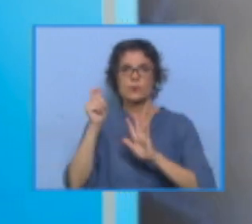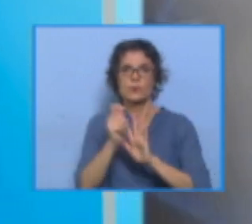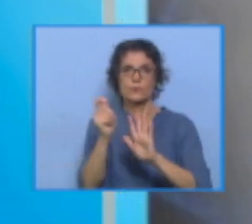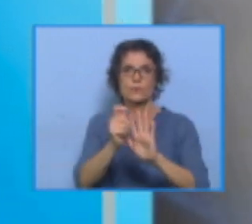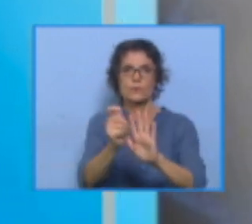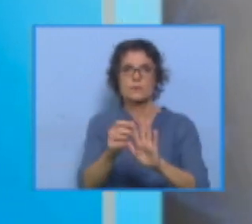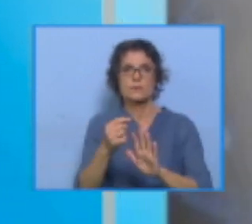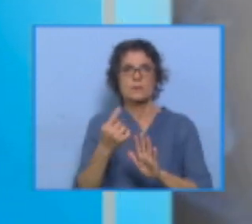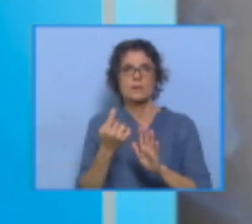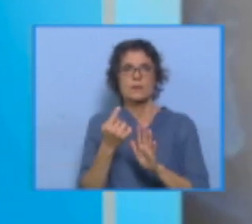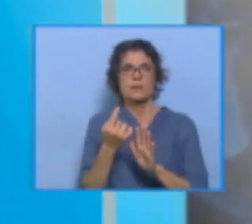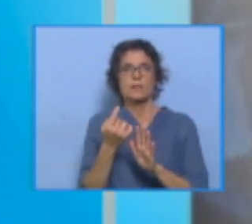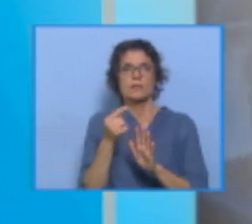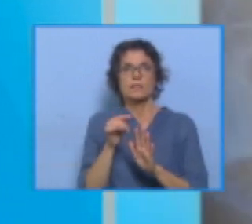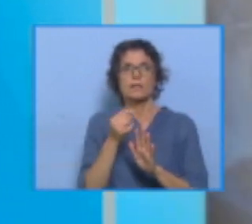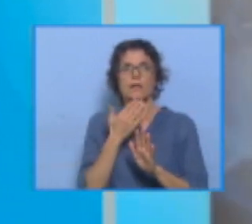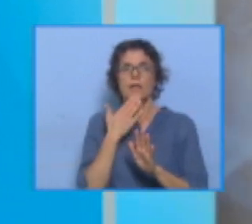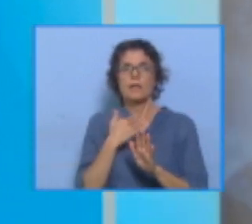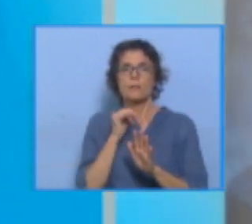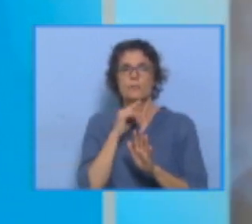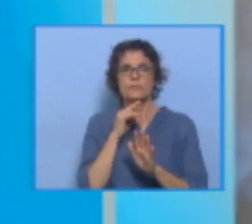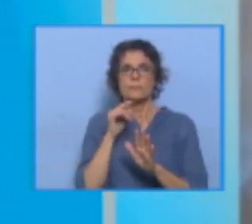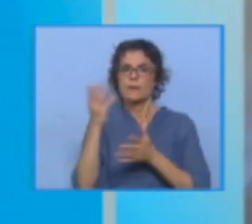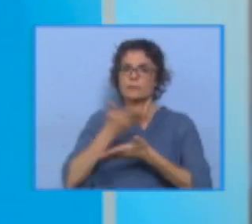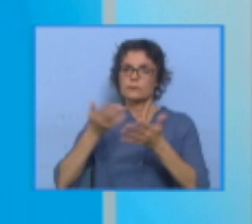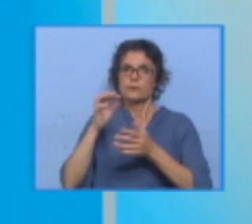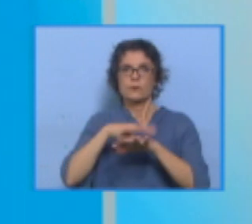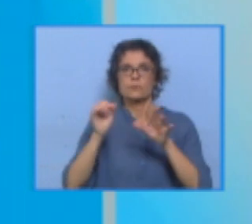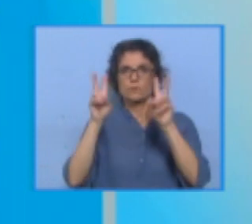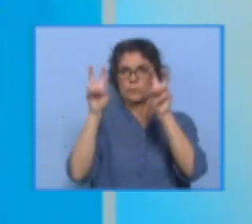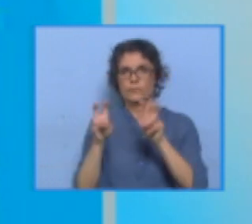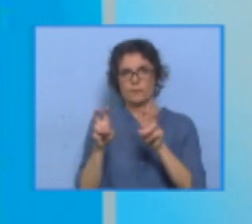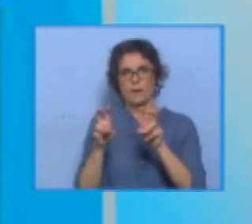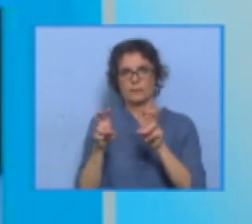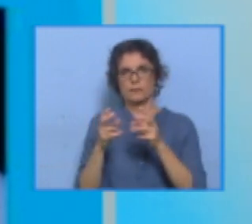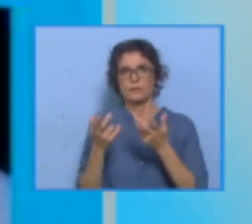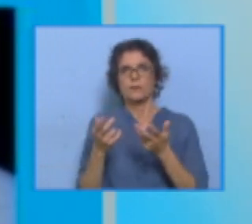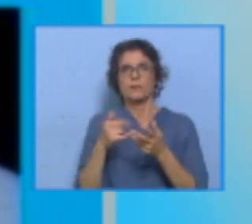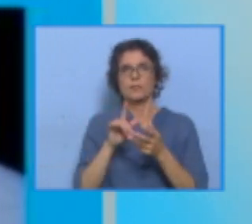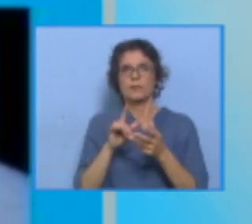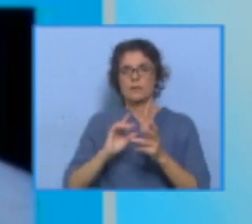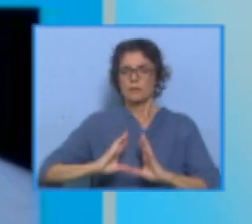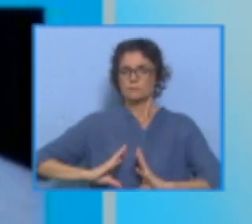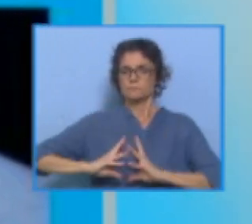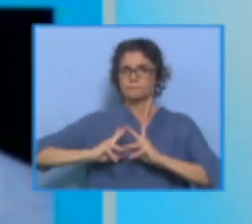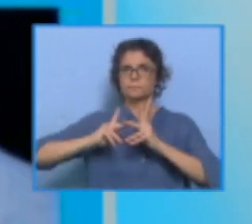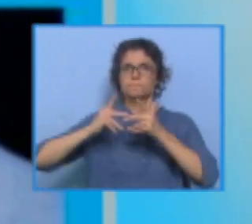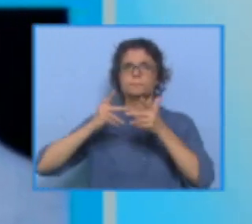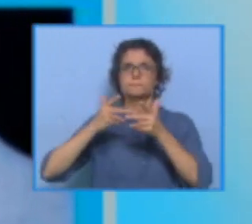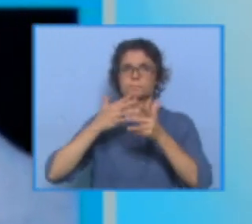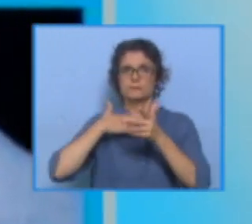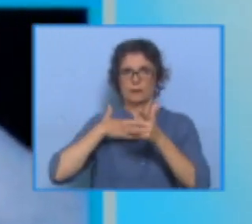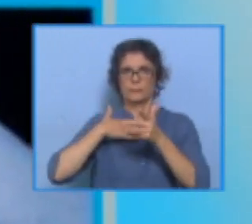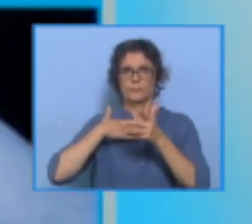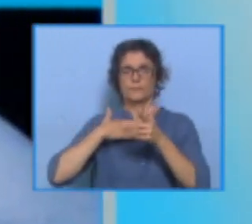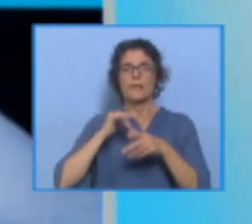partilha, em que se leva um tema proposto para se discutir, para se crescer, para se amadurecer nesse mesmo tema. Mas as equipas